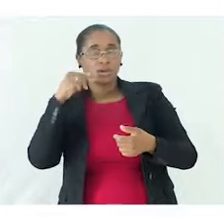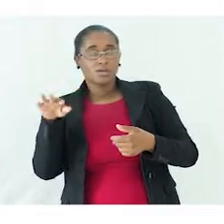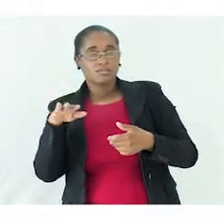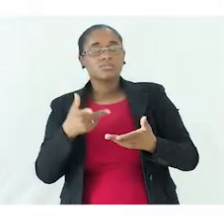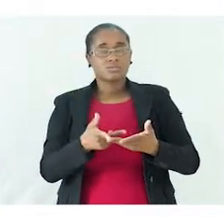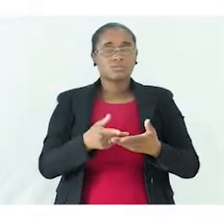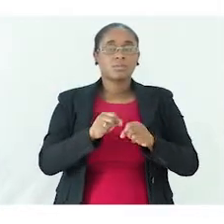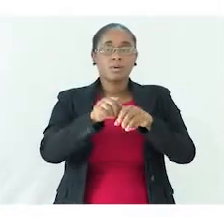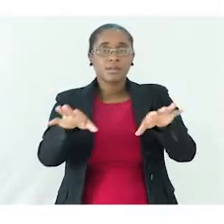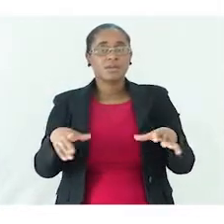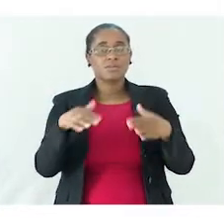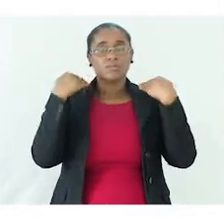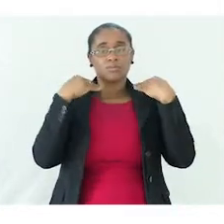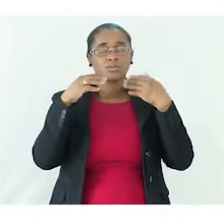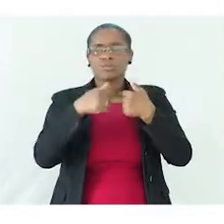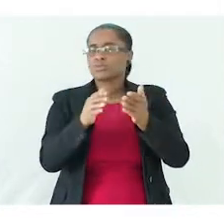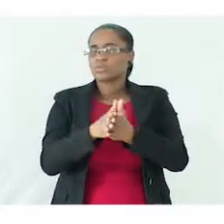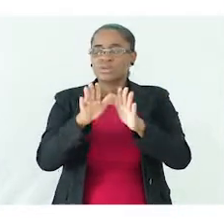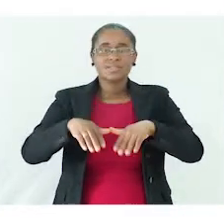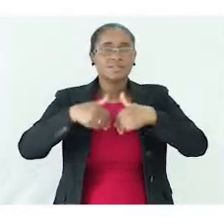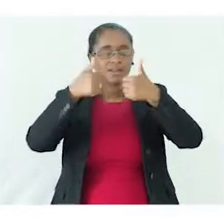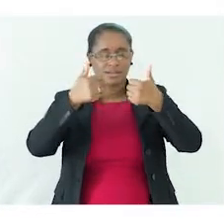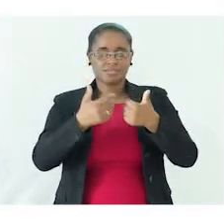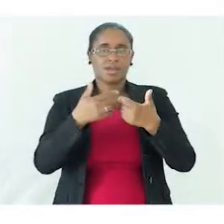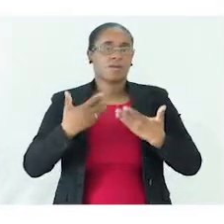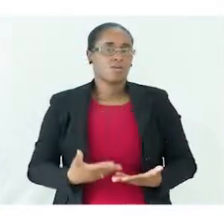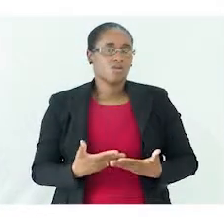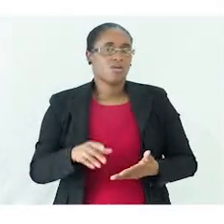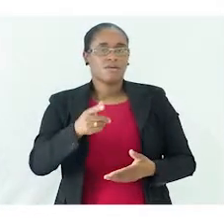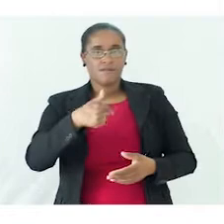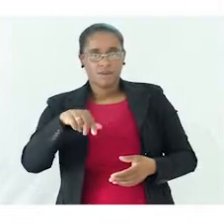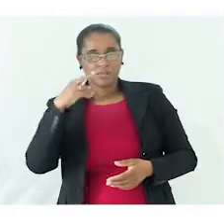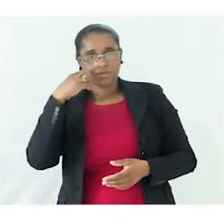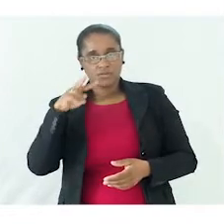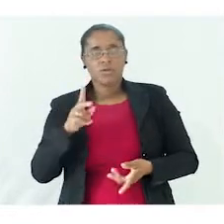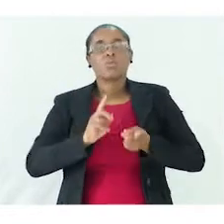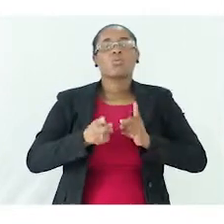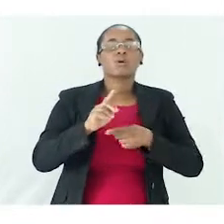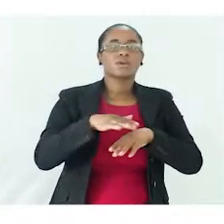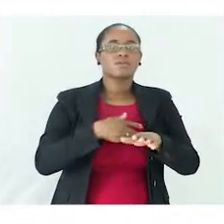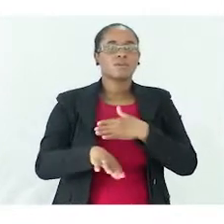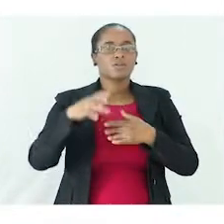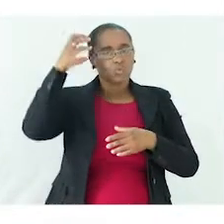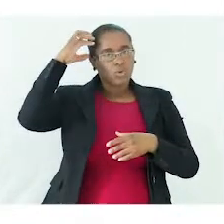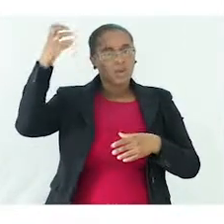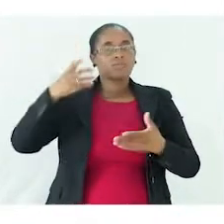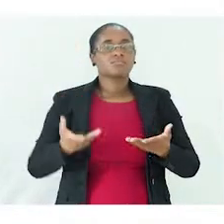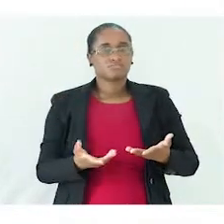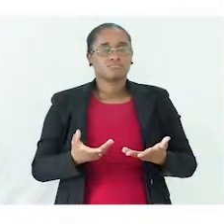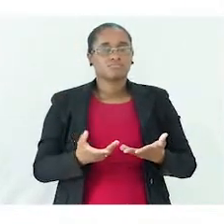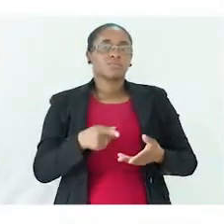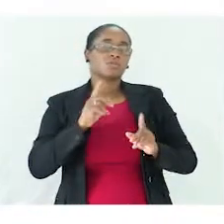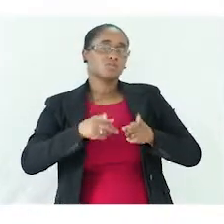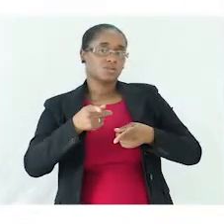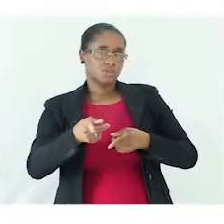essa notícia pela cidade toda. E agora vamos ver o que fez o rei a partir